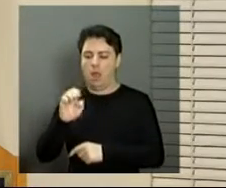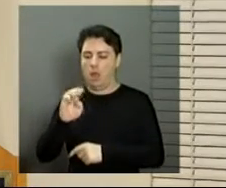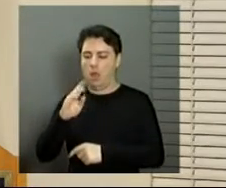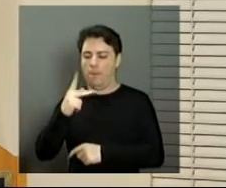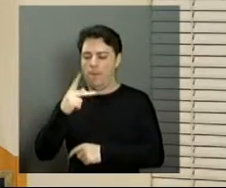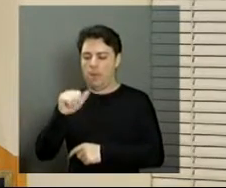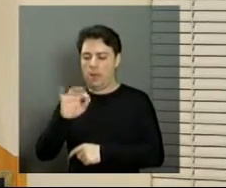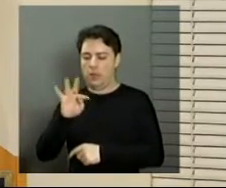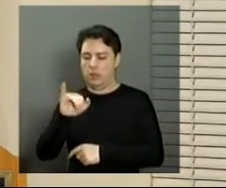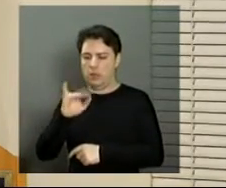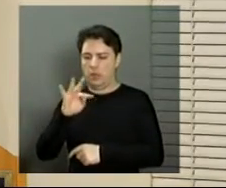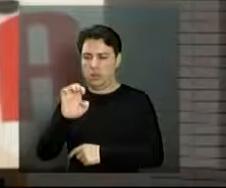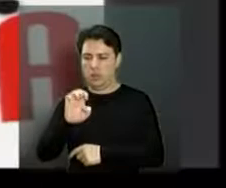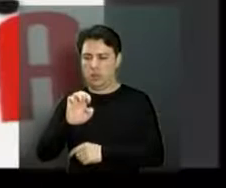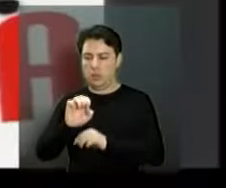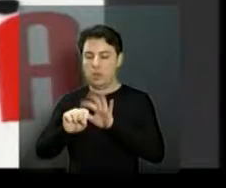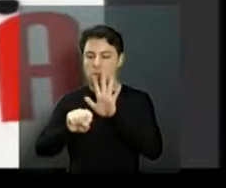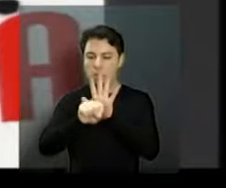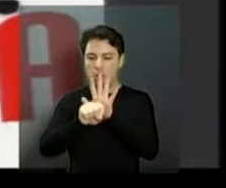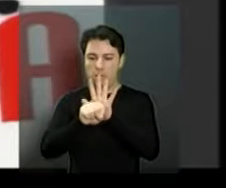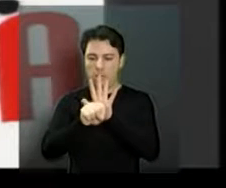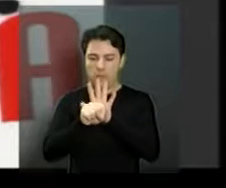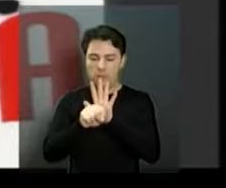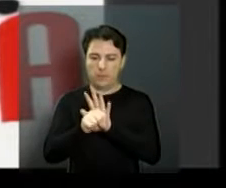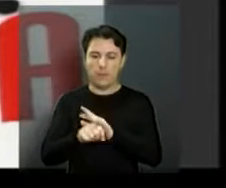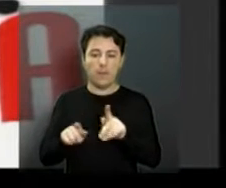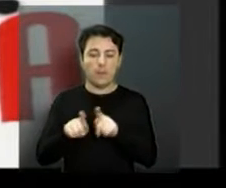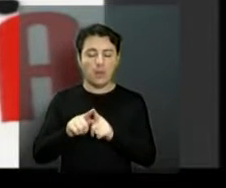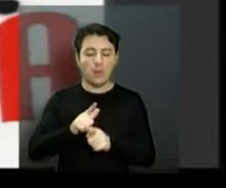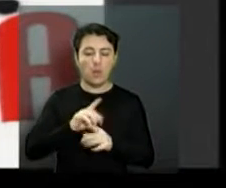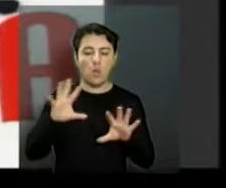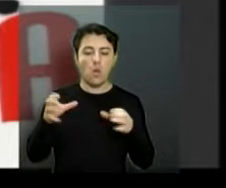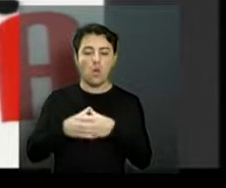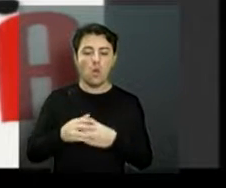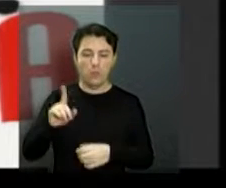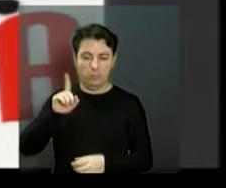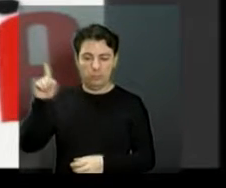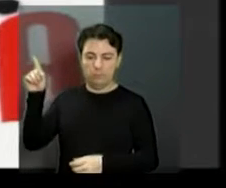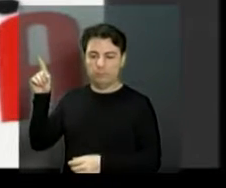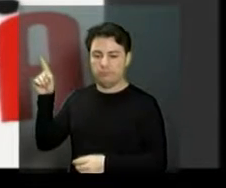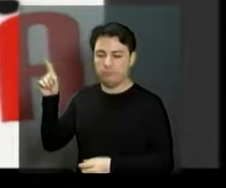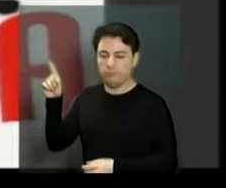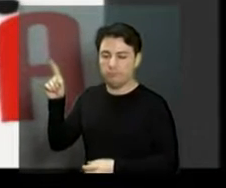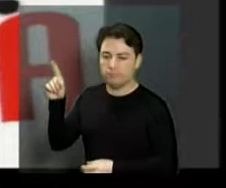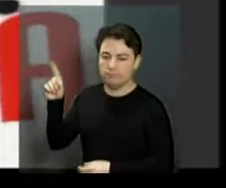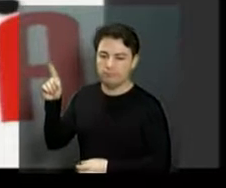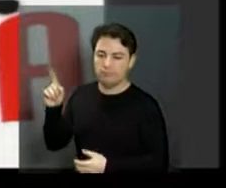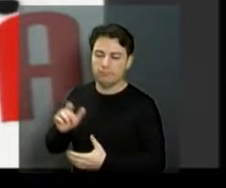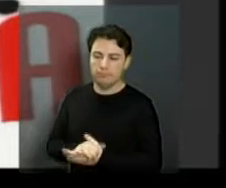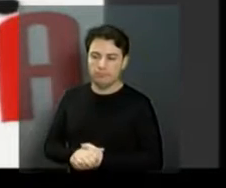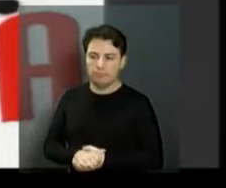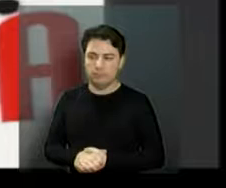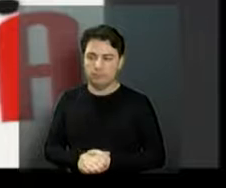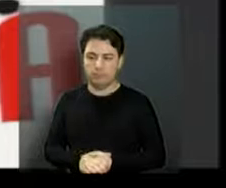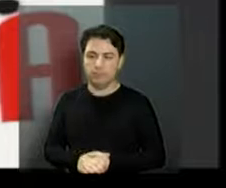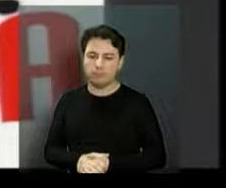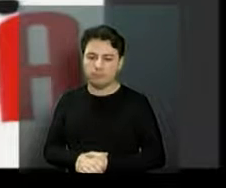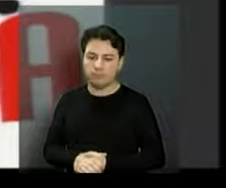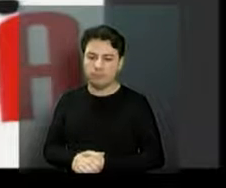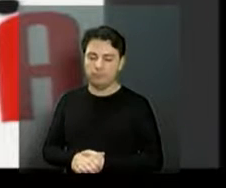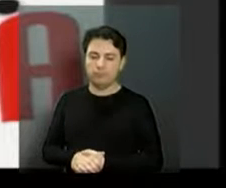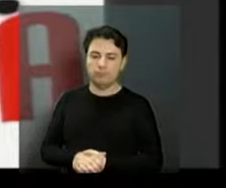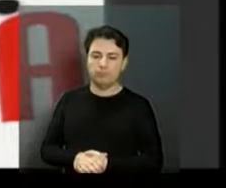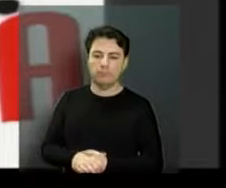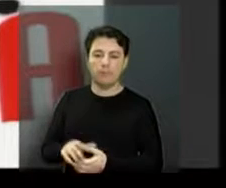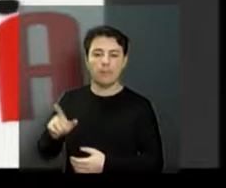temos o GASPA, que é importante falar. É o Grupo de Apoio e Solidariedade ao Portador de HIV de Araraquara, uma ONG que tem como